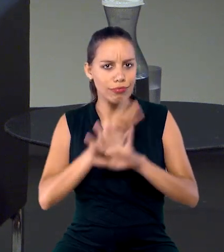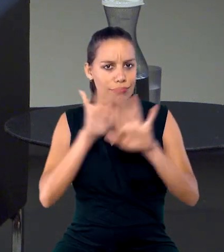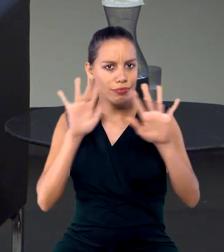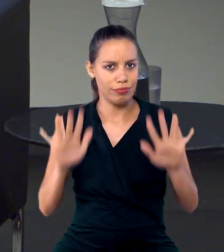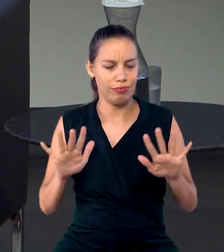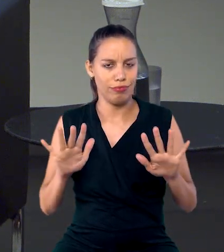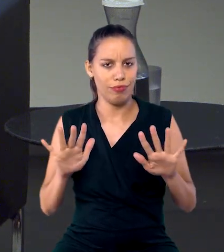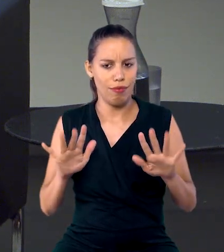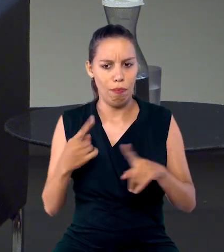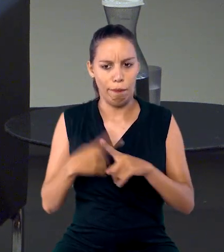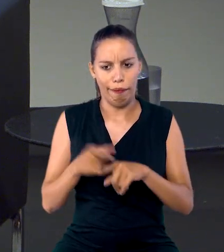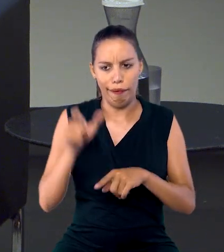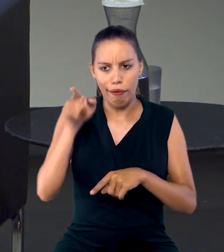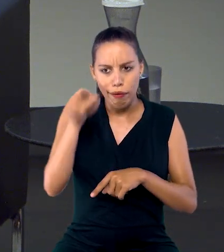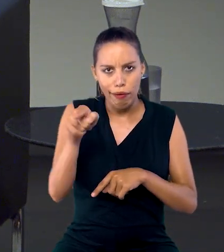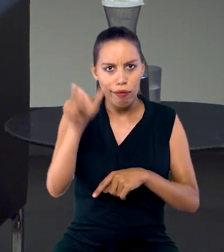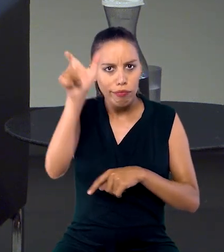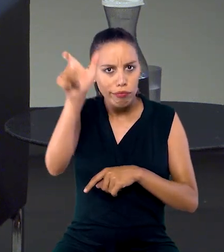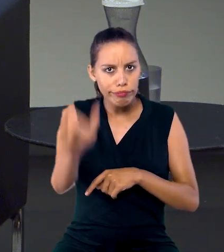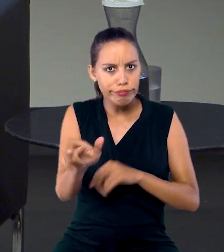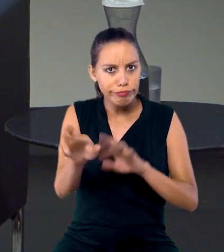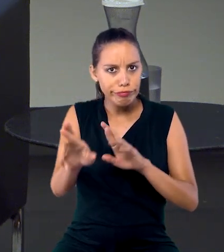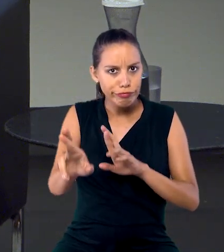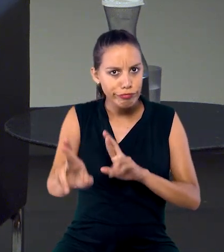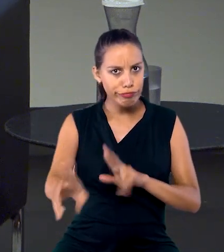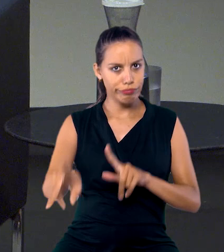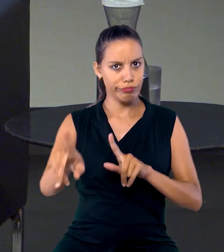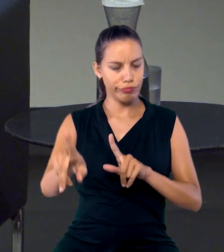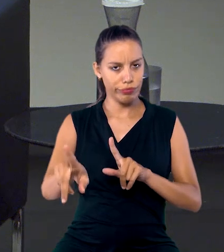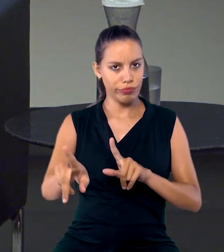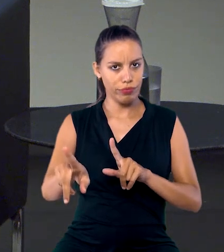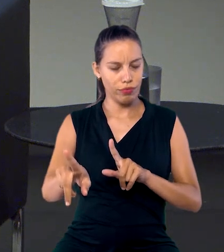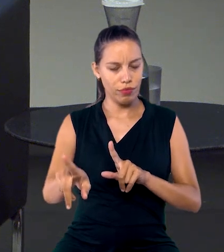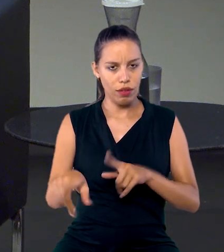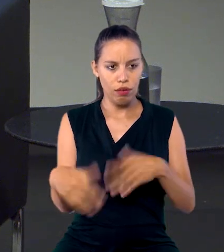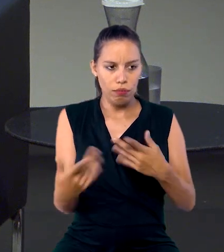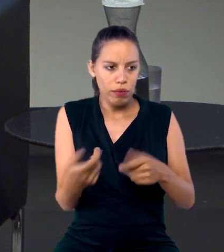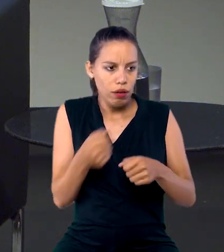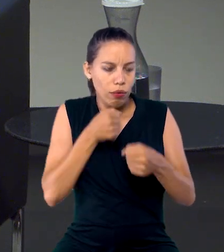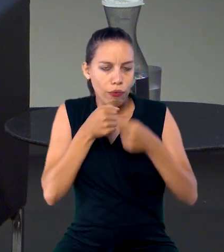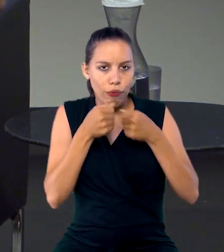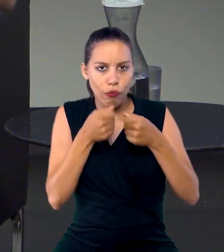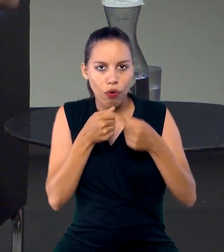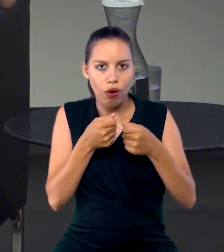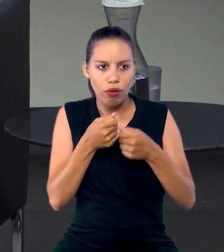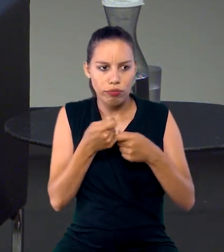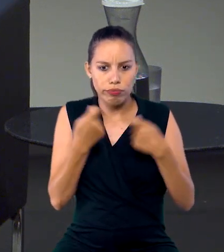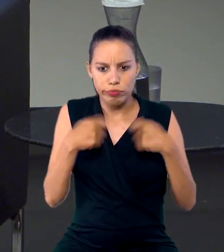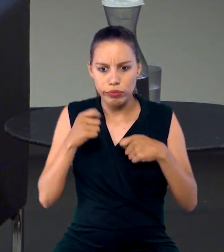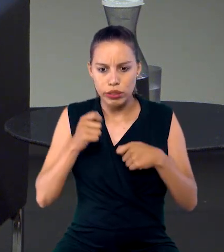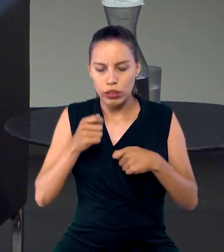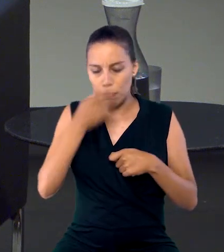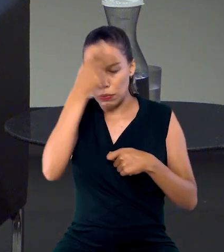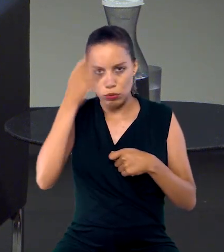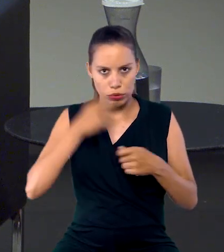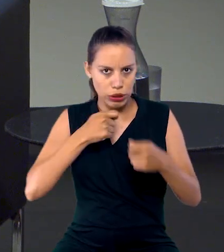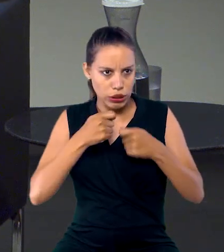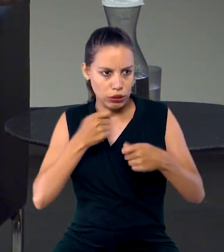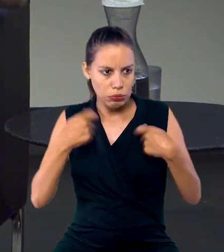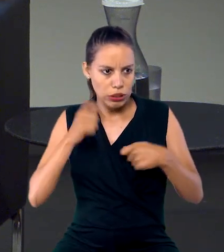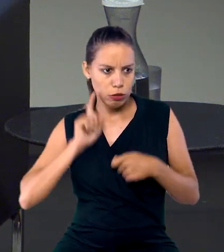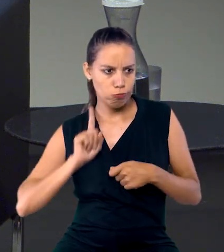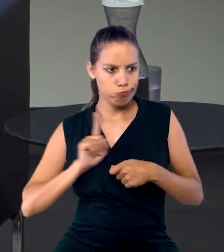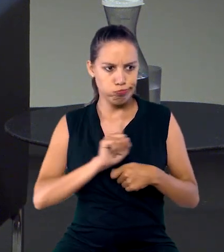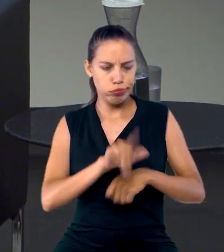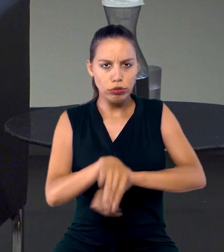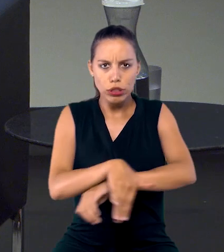diferente. Então, esse é como quando se diz no jornalismo, né, que o jornalista tem que ir para a rua.